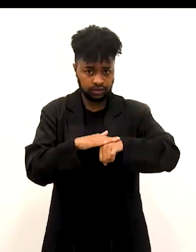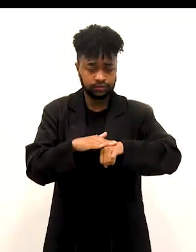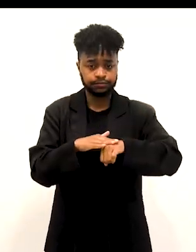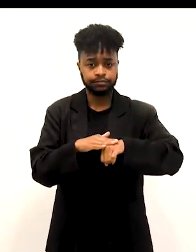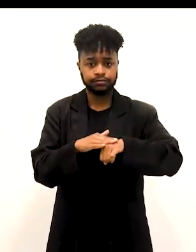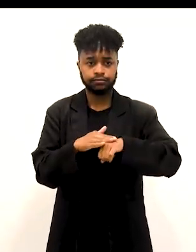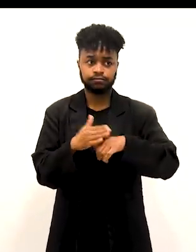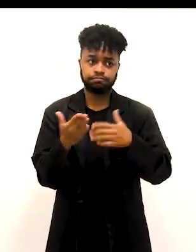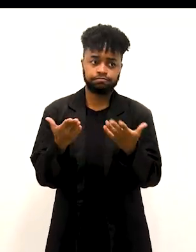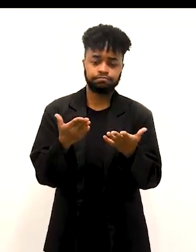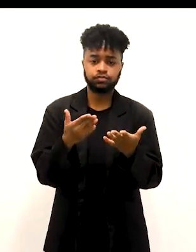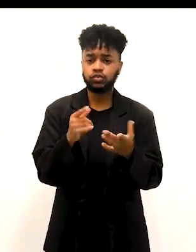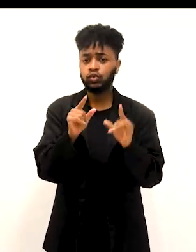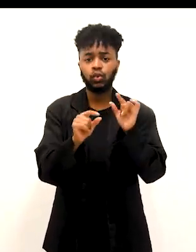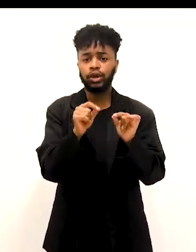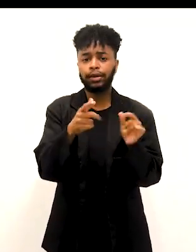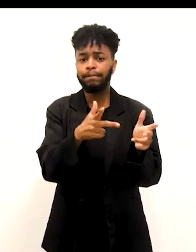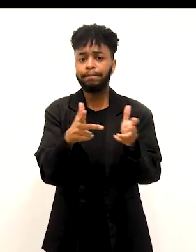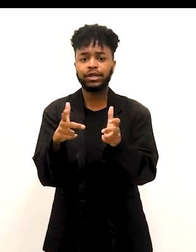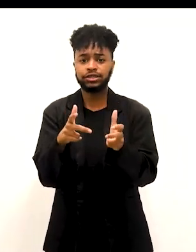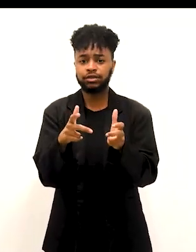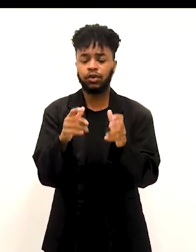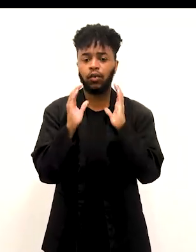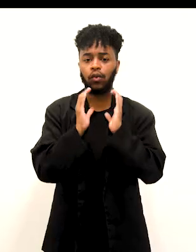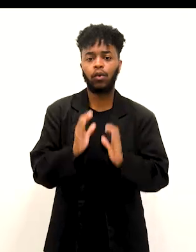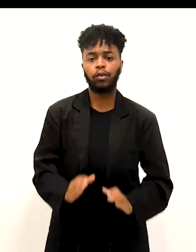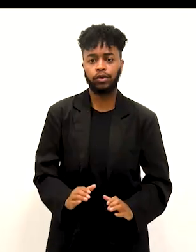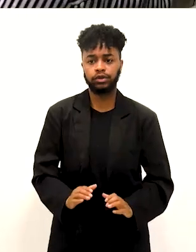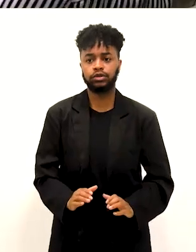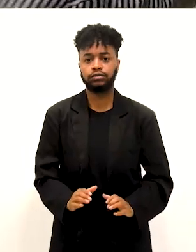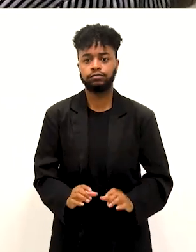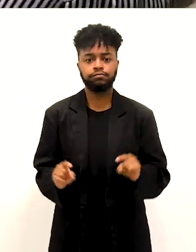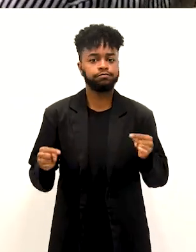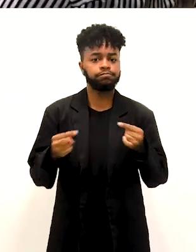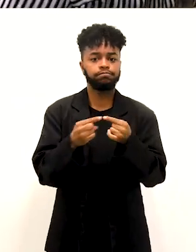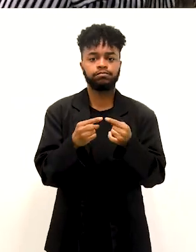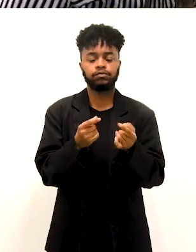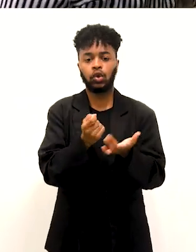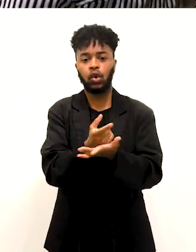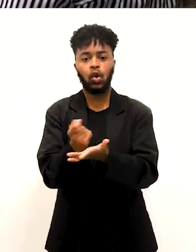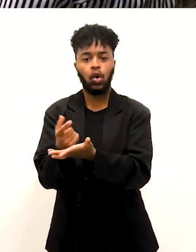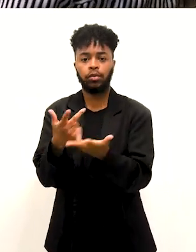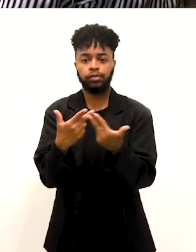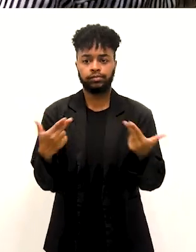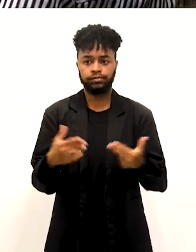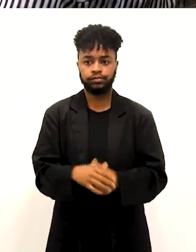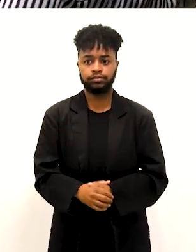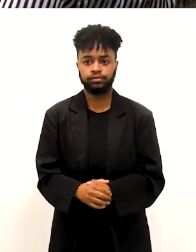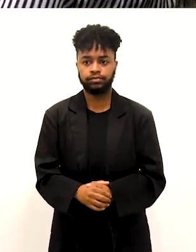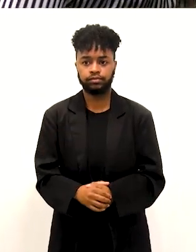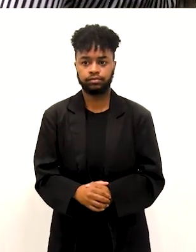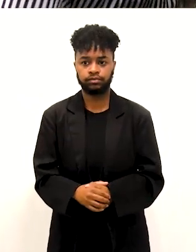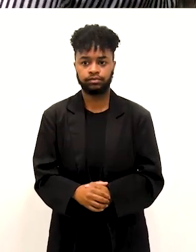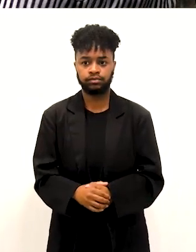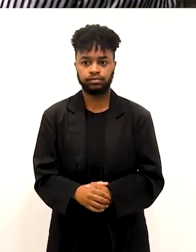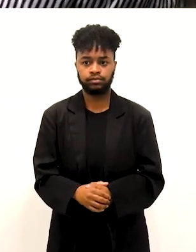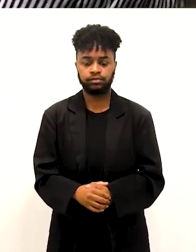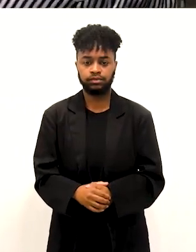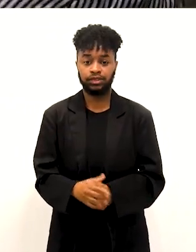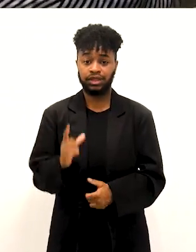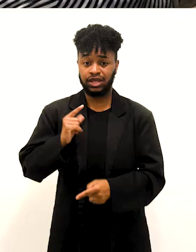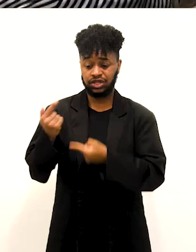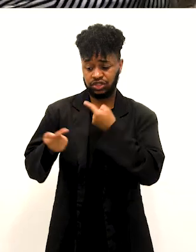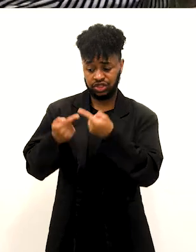delas, né, o que você observa de comportamento em relação ao consumo? Eu ainda vejo como